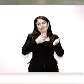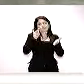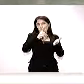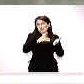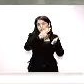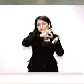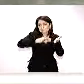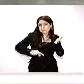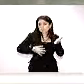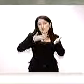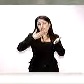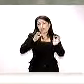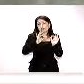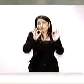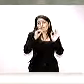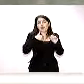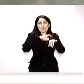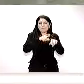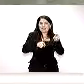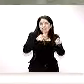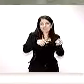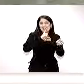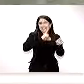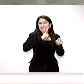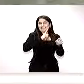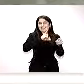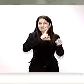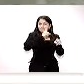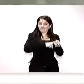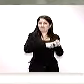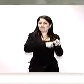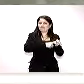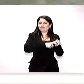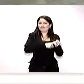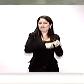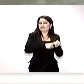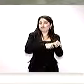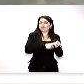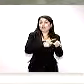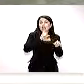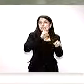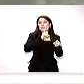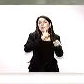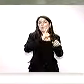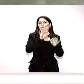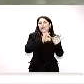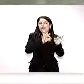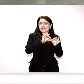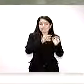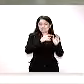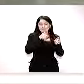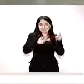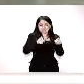de elementos mínimos prazo inicialmente previsto foi acrescido o prazo era 240 dias foi